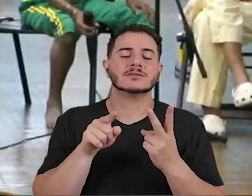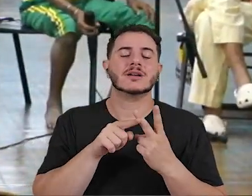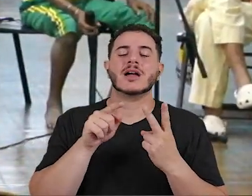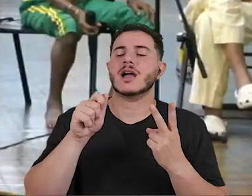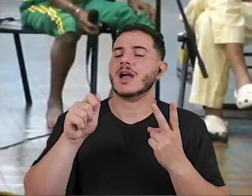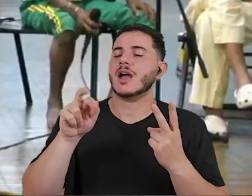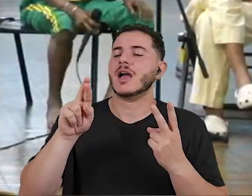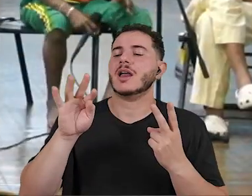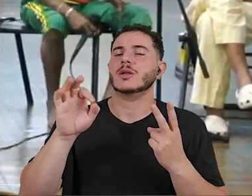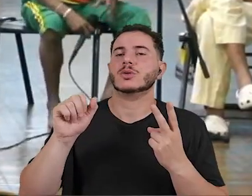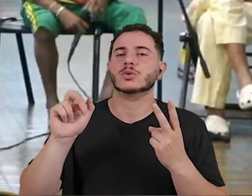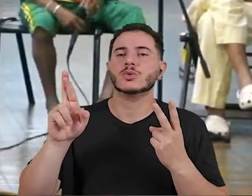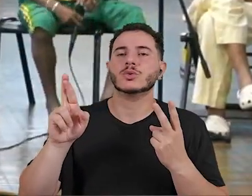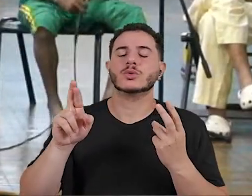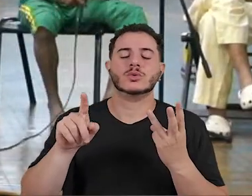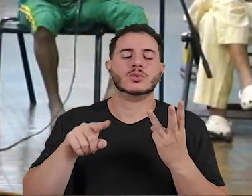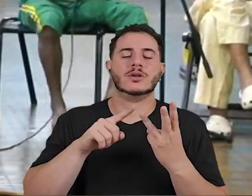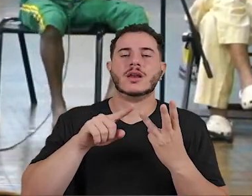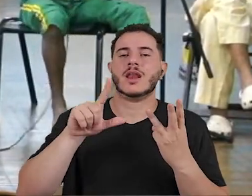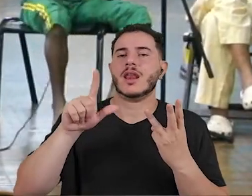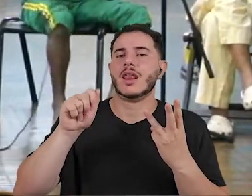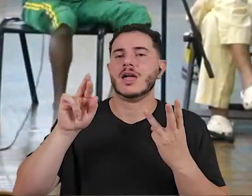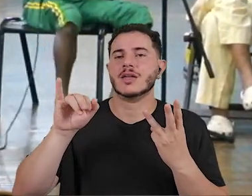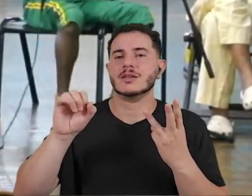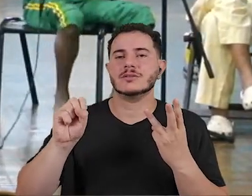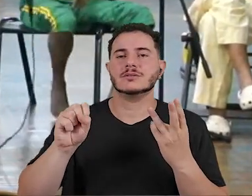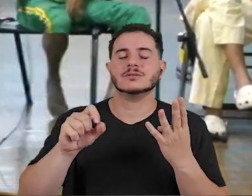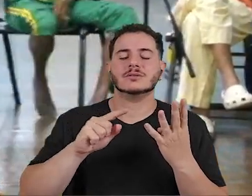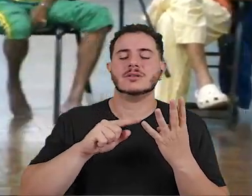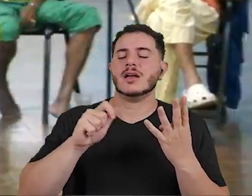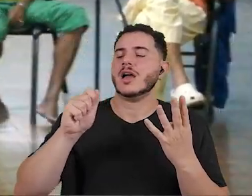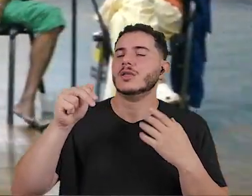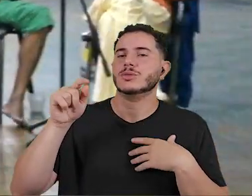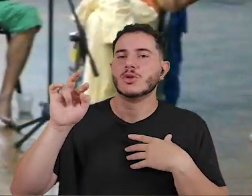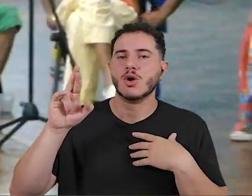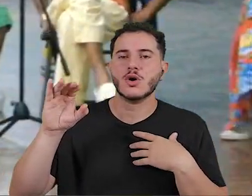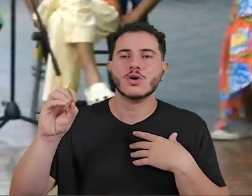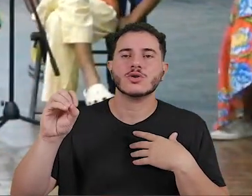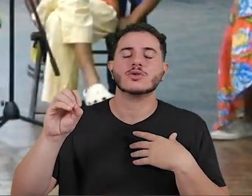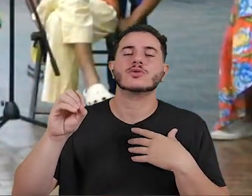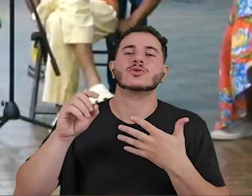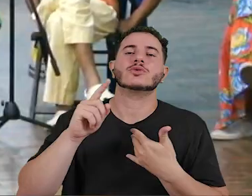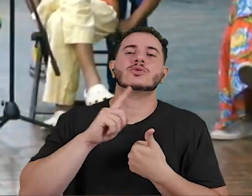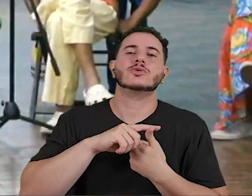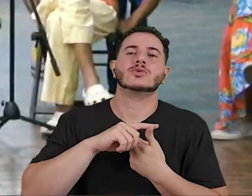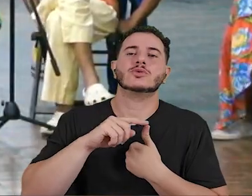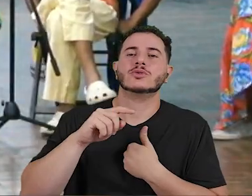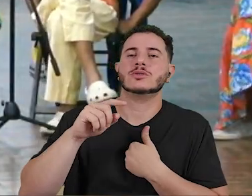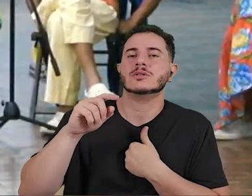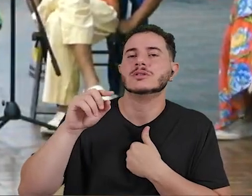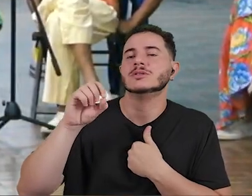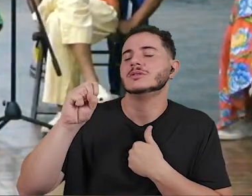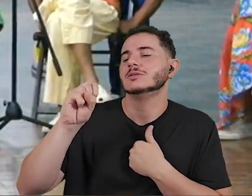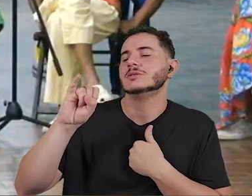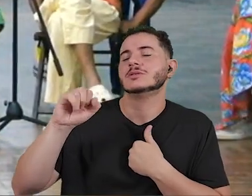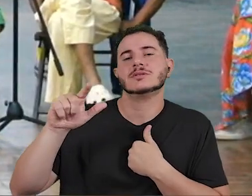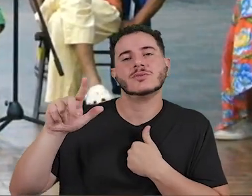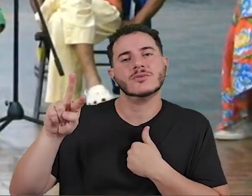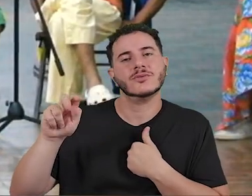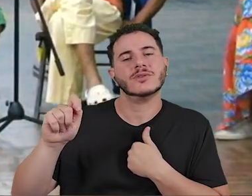Henrique, Diana Silvia, Luana Lopes, já falei, né? O pessoal tá dando tudo um salve aí